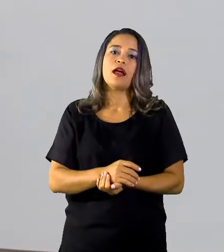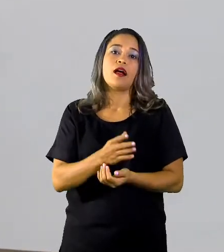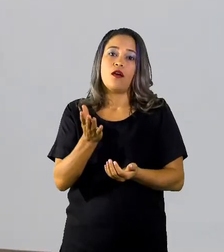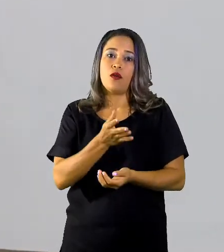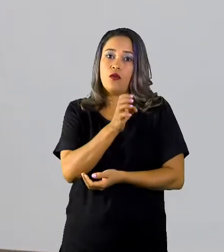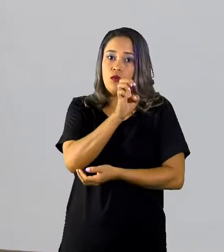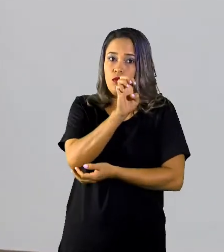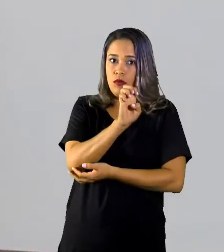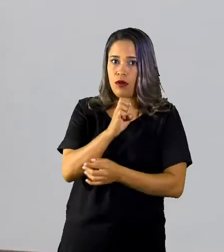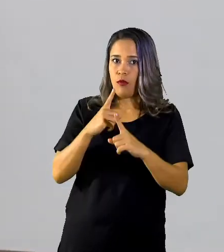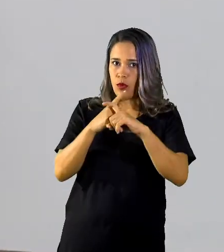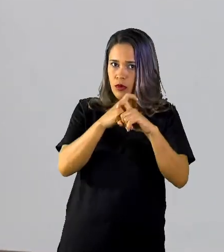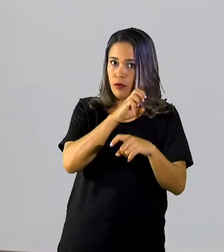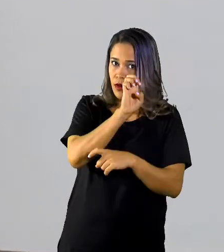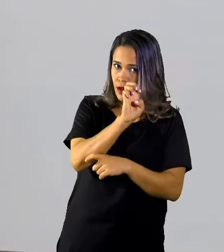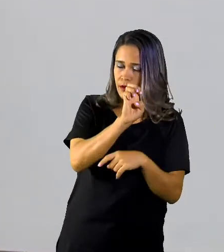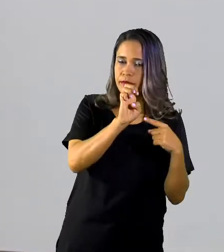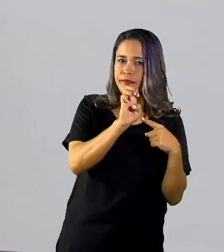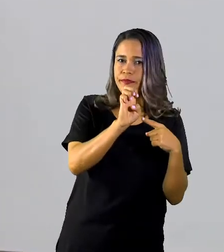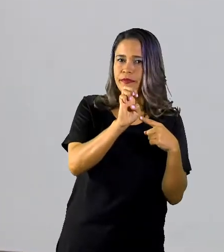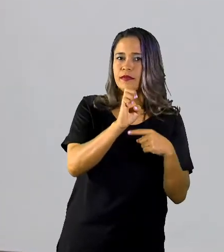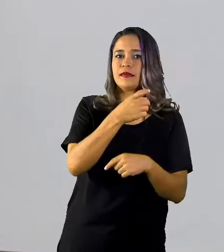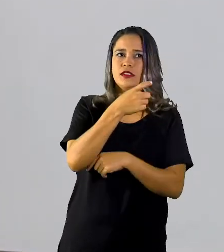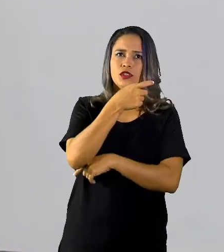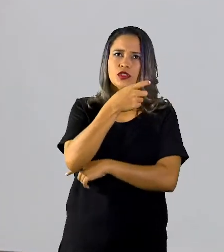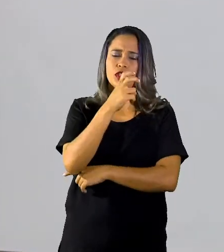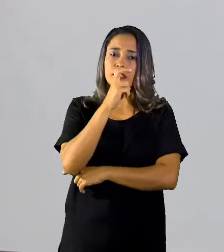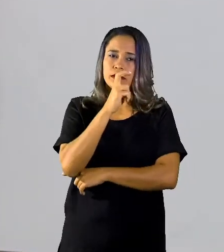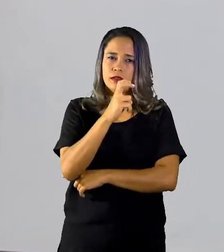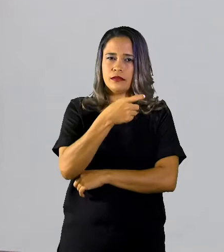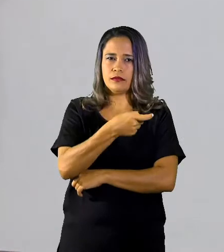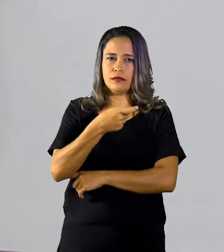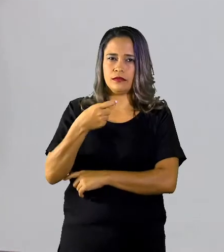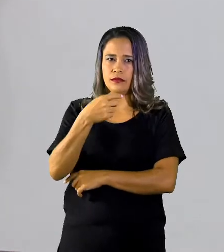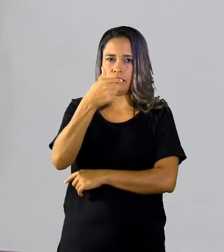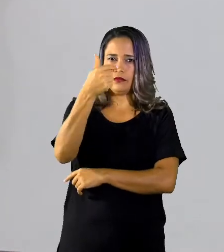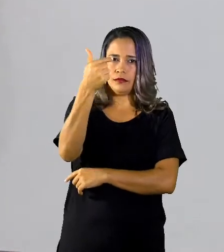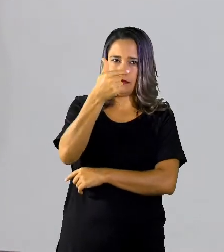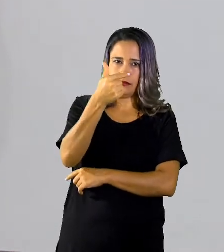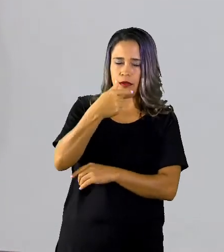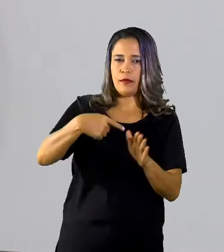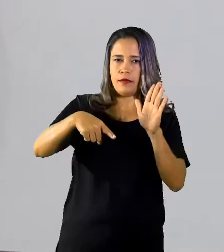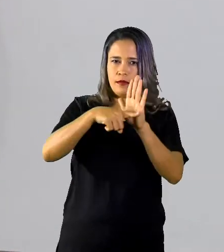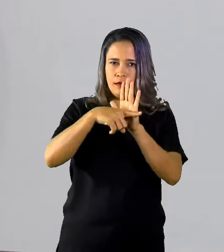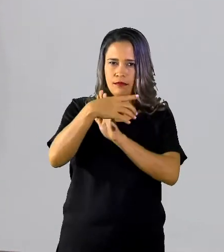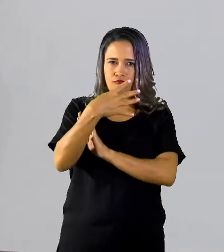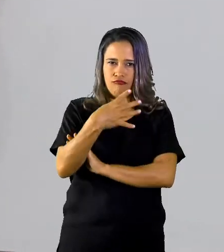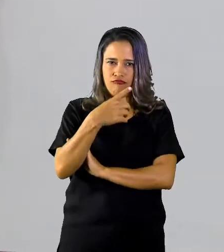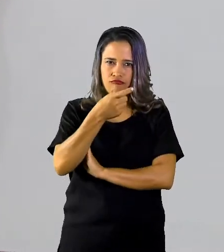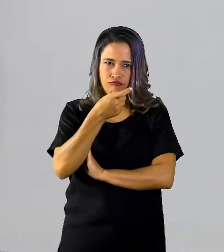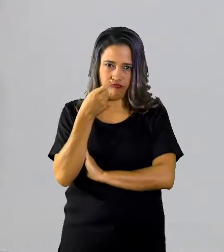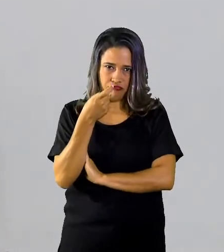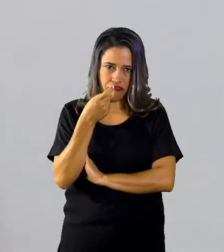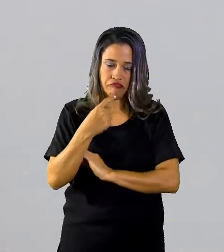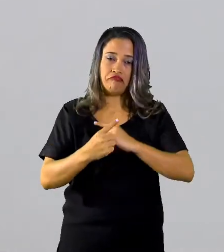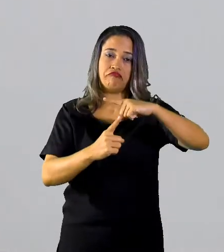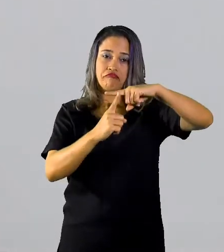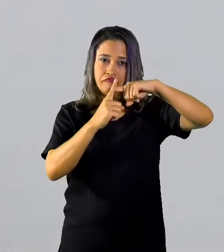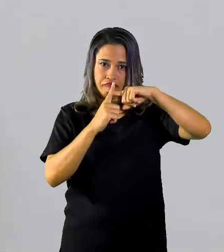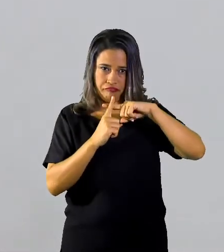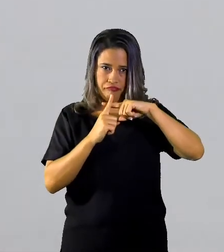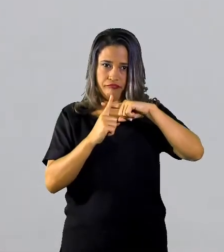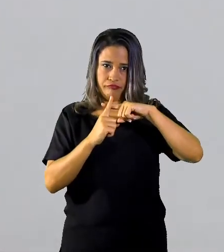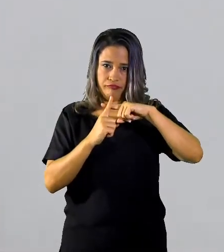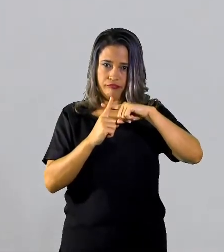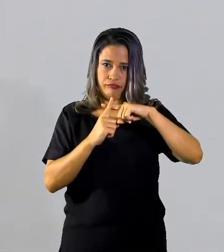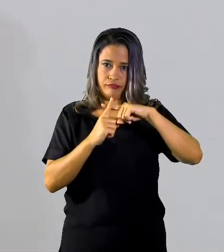ser 5x elevado ao quadrado menos 4x mais o